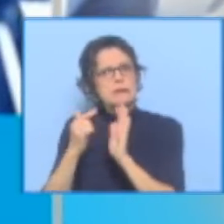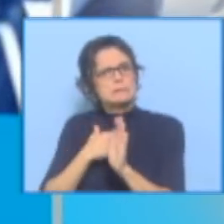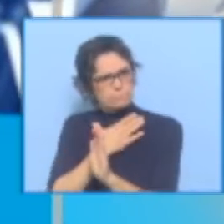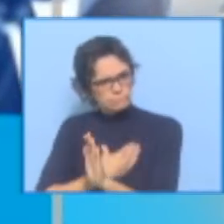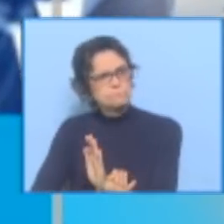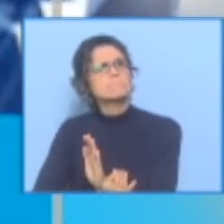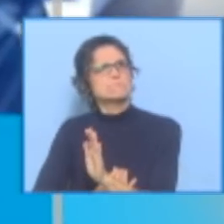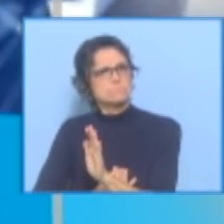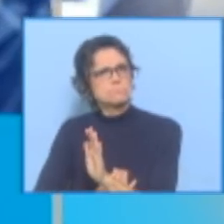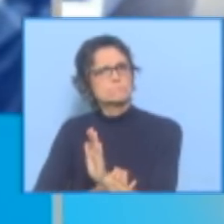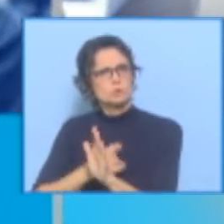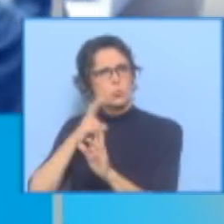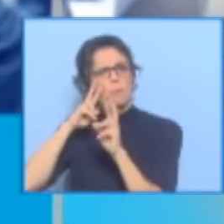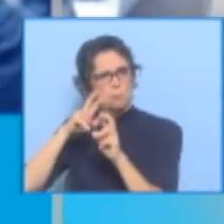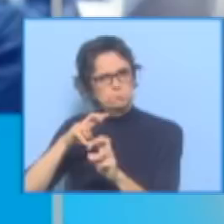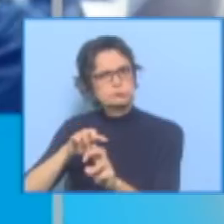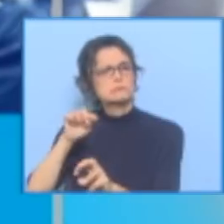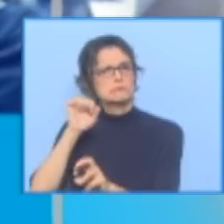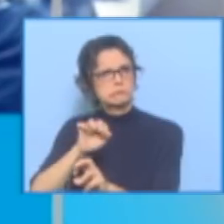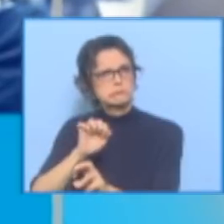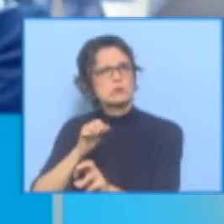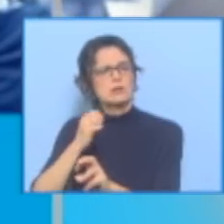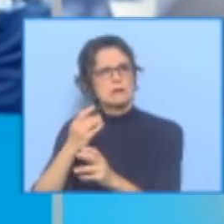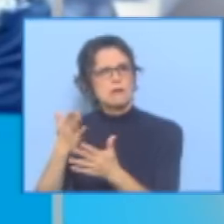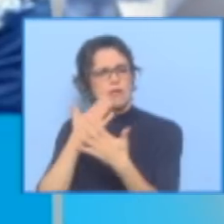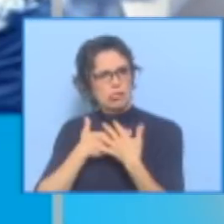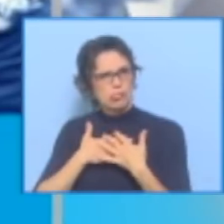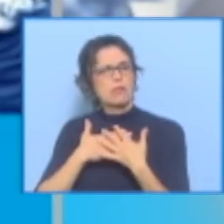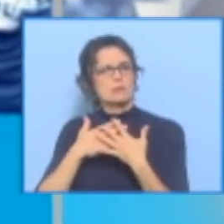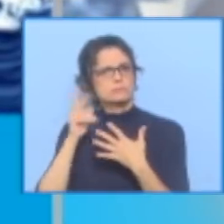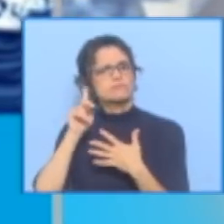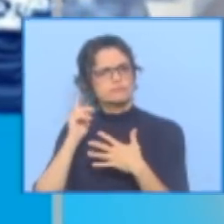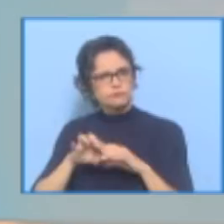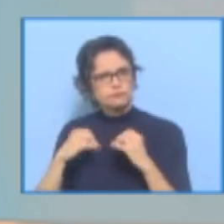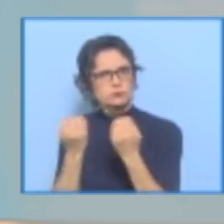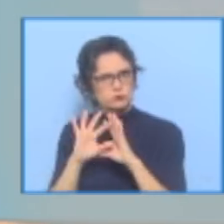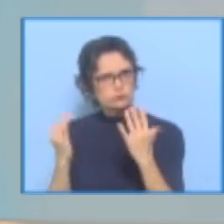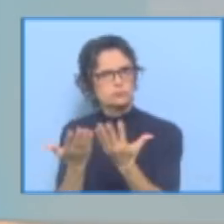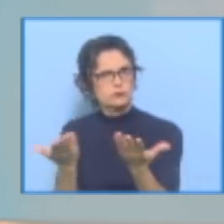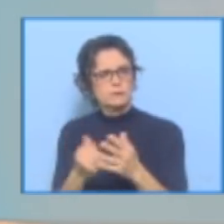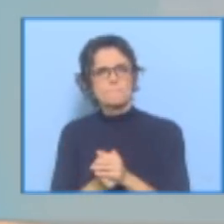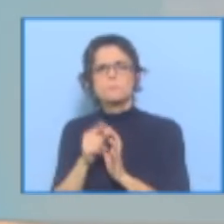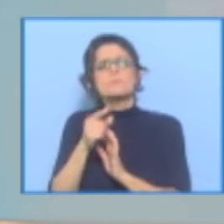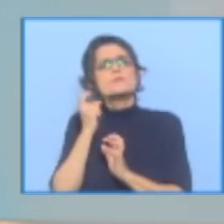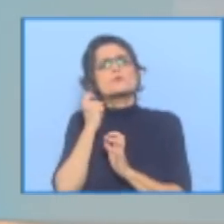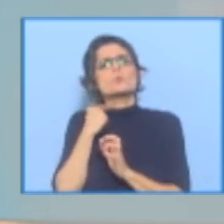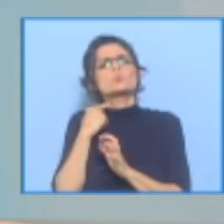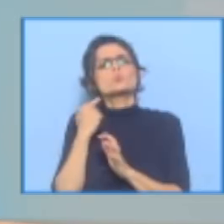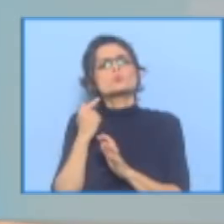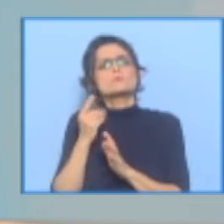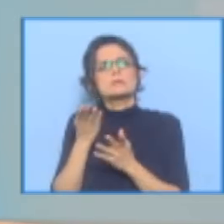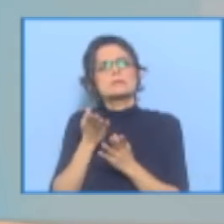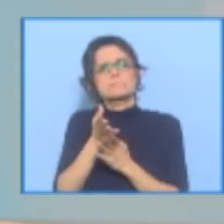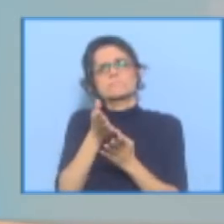sua investigação traz muito valor à sociedade e a mim próprio também. Mas é um curso com saídas